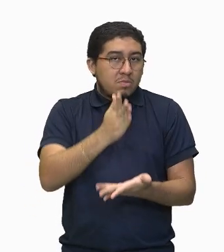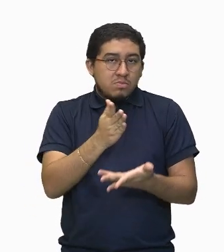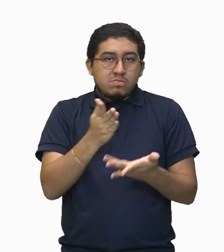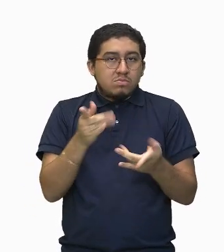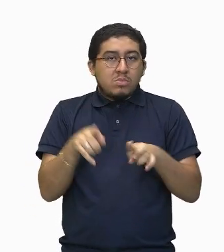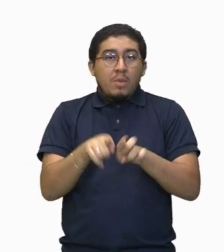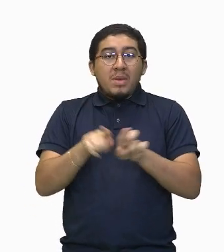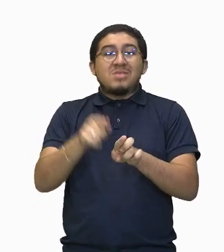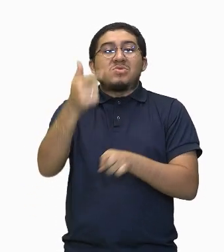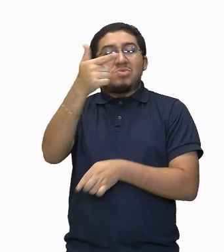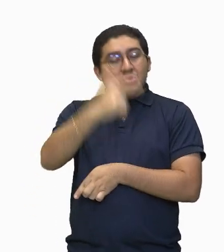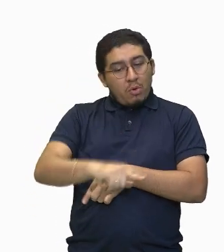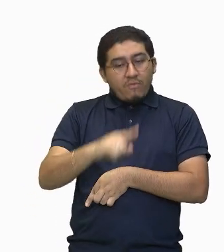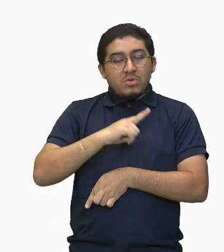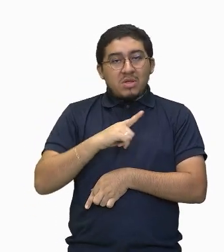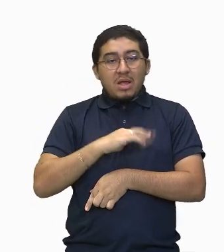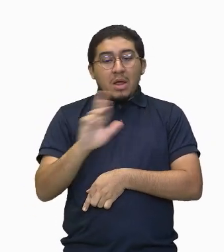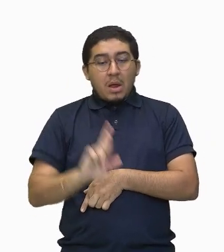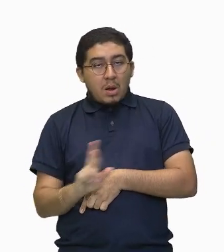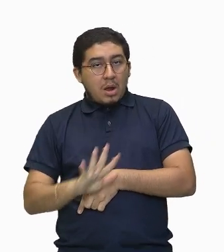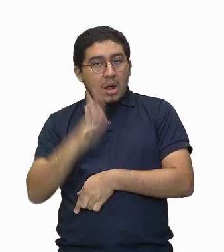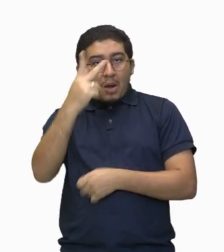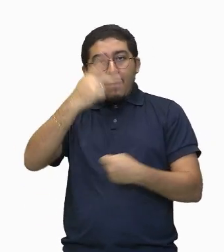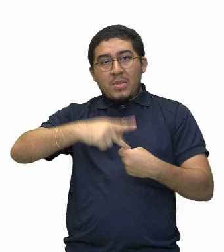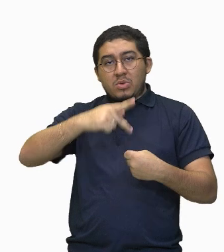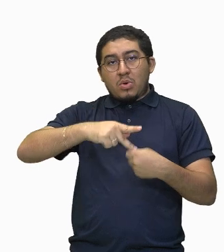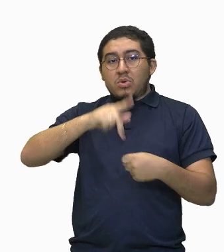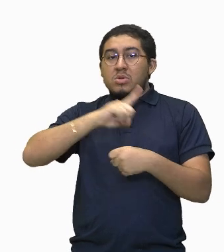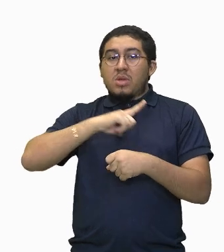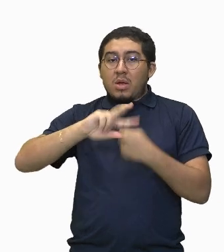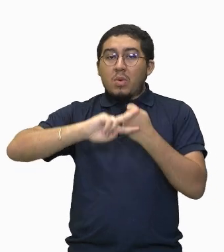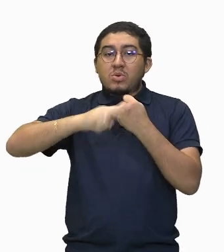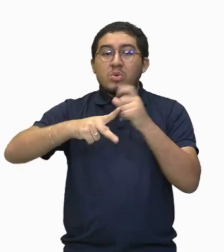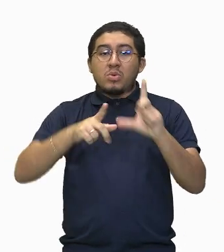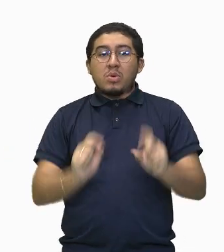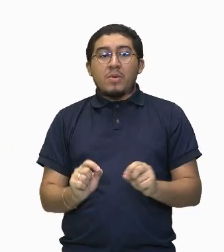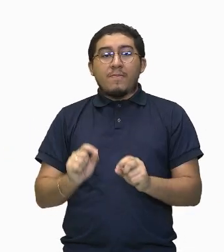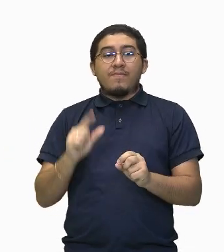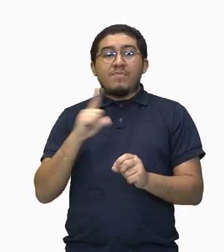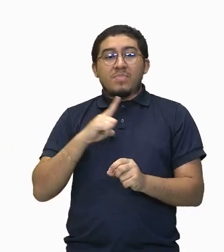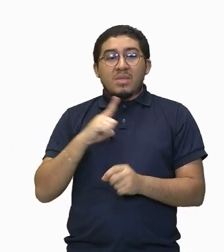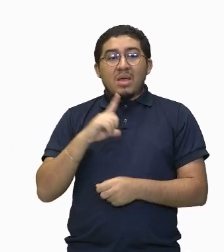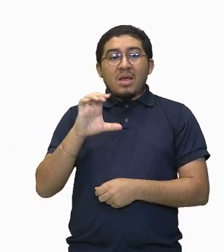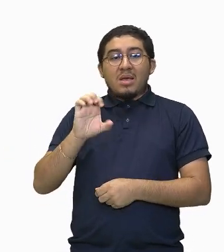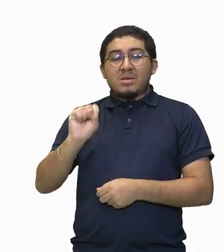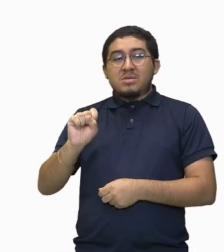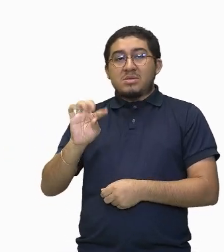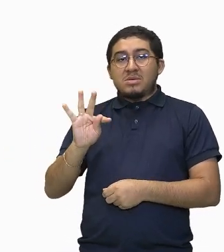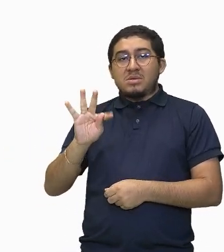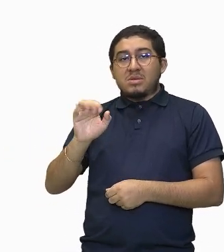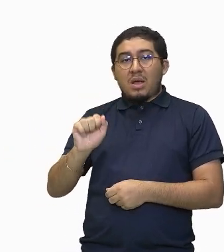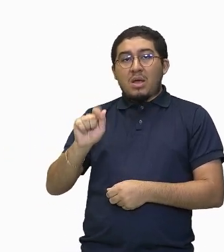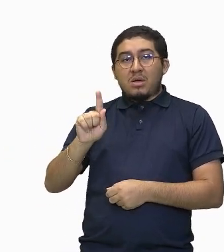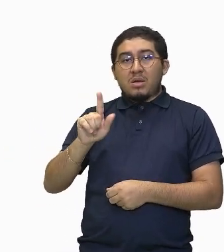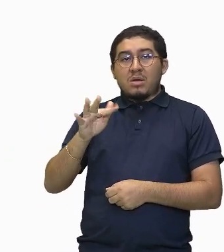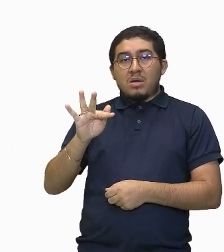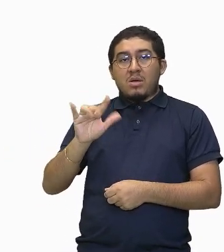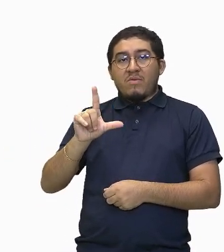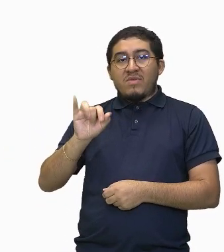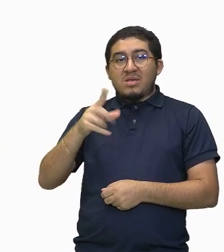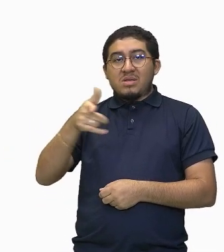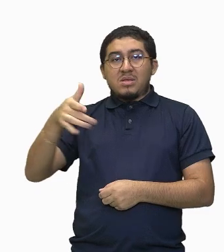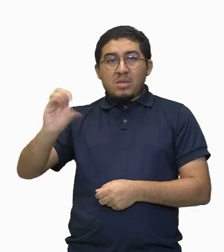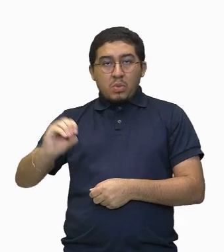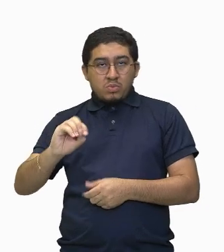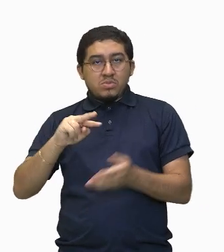dos preços e vai gerar um fenômeno chamado de estagflação, que é o conjunto de